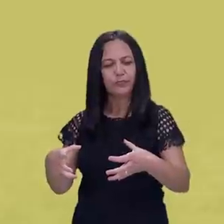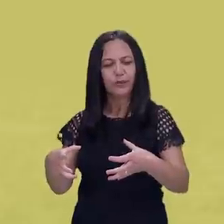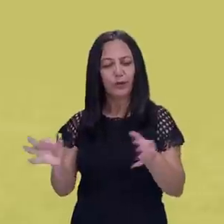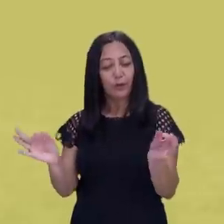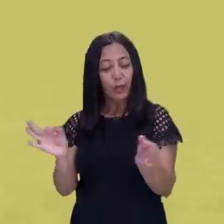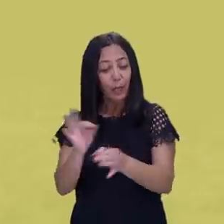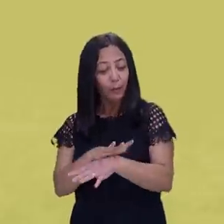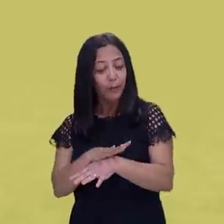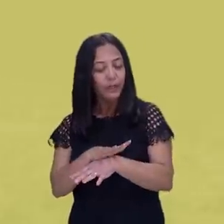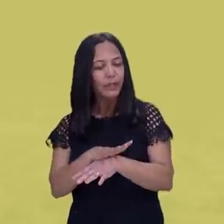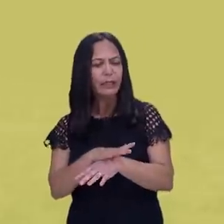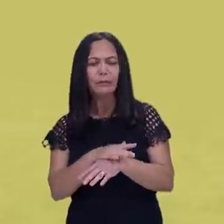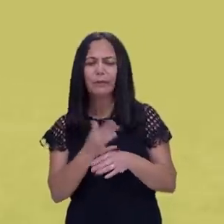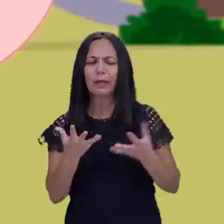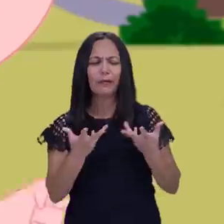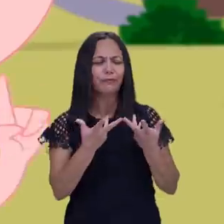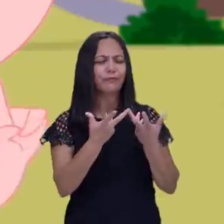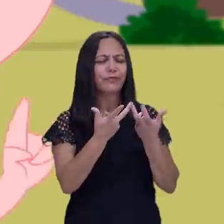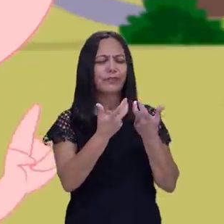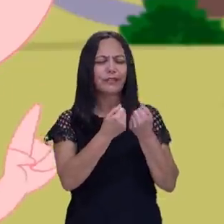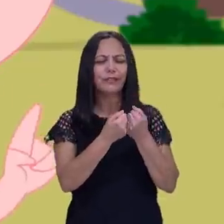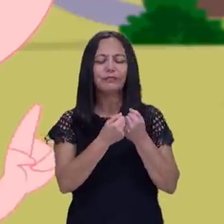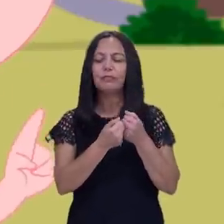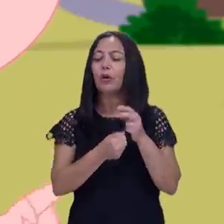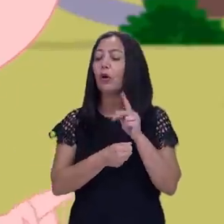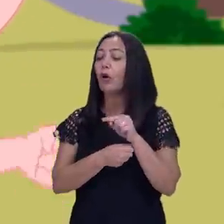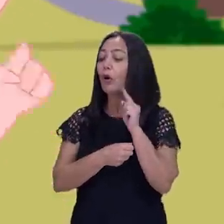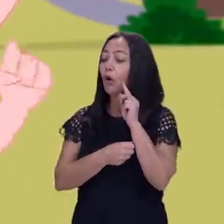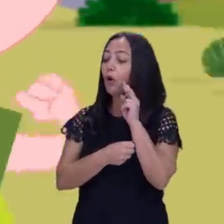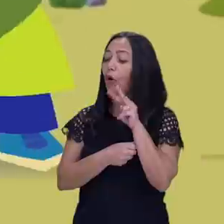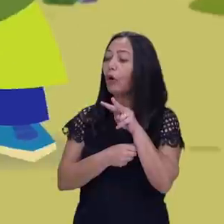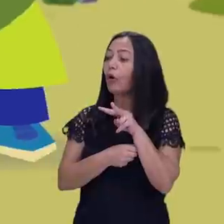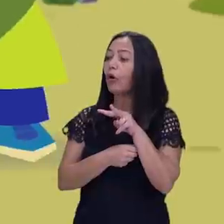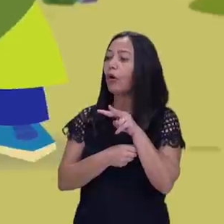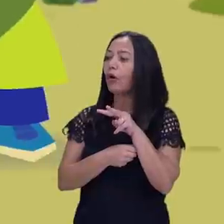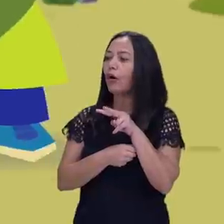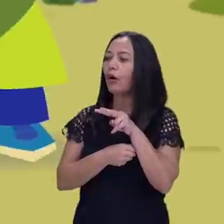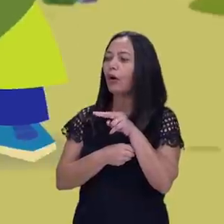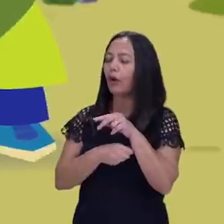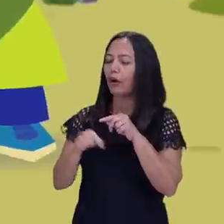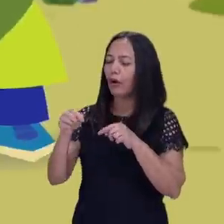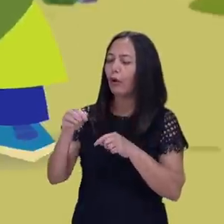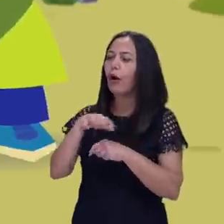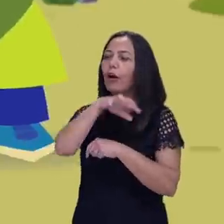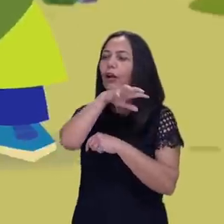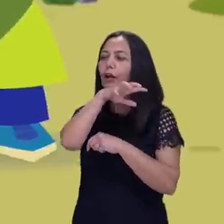pronto. Nossa, que incrível! E olha só o nosso... Tadã!